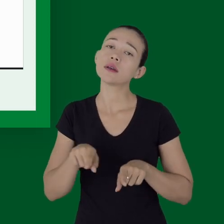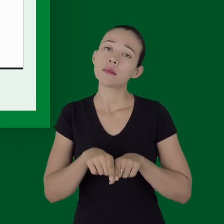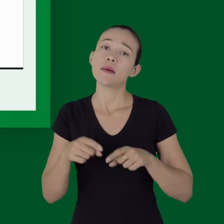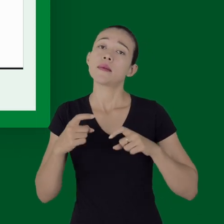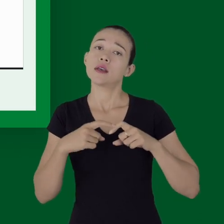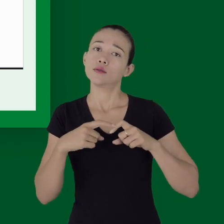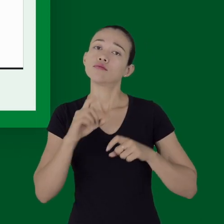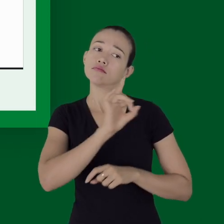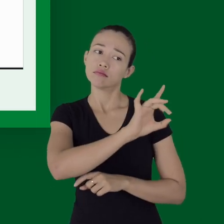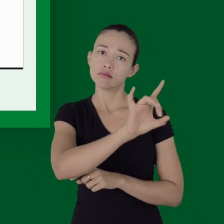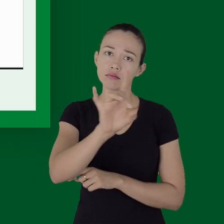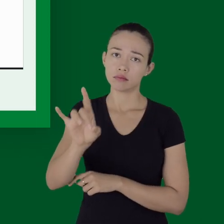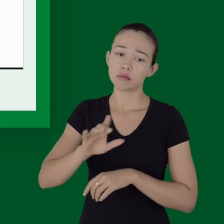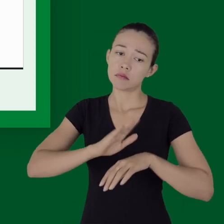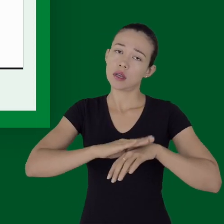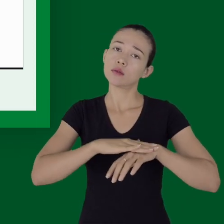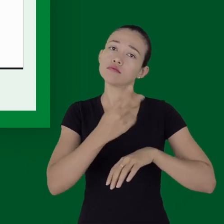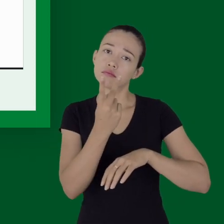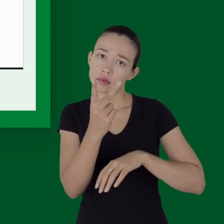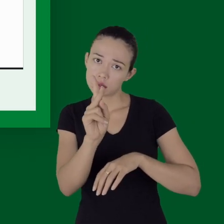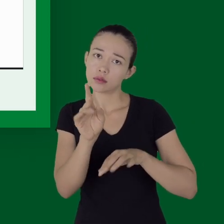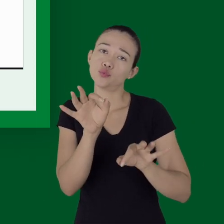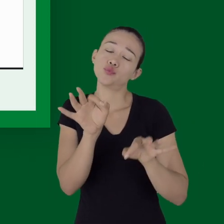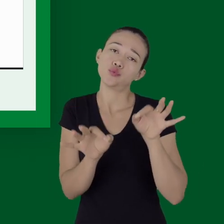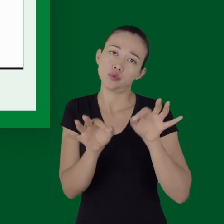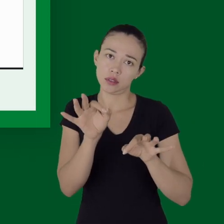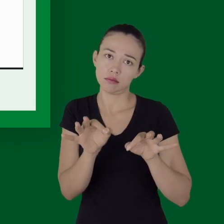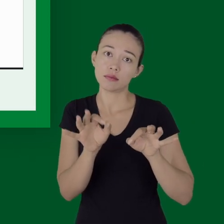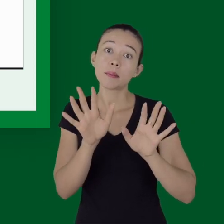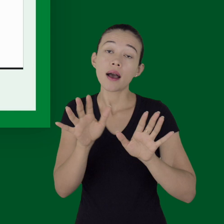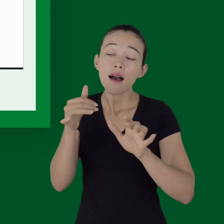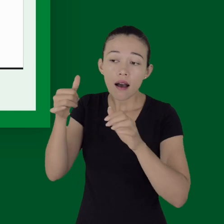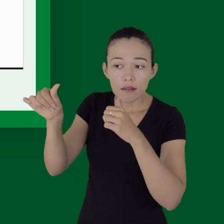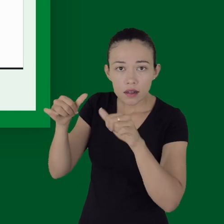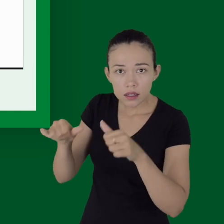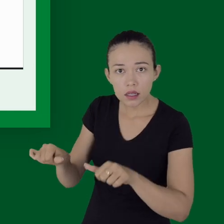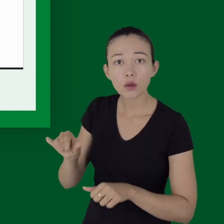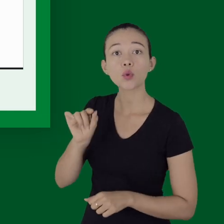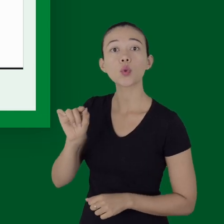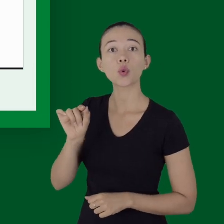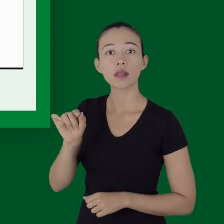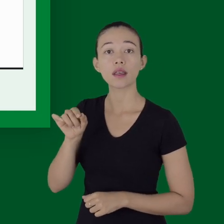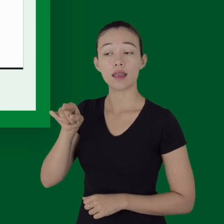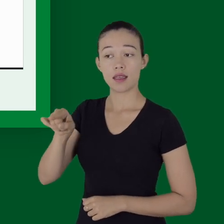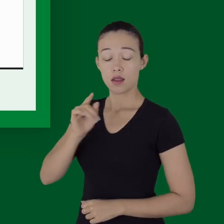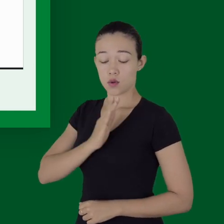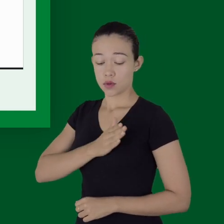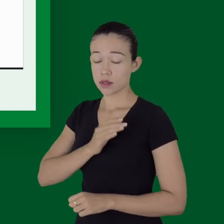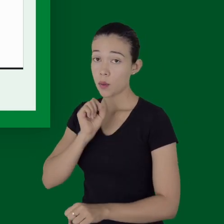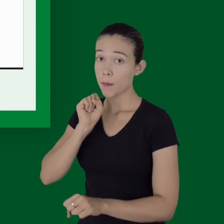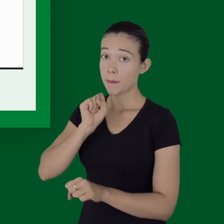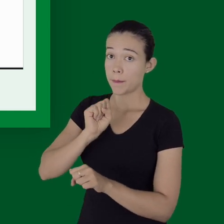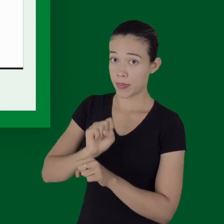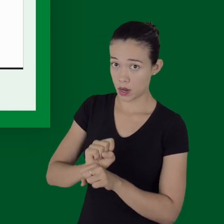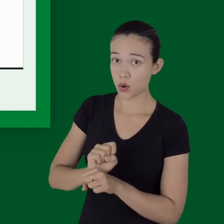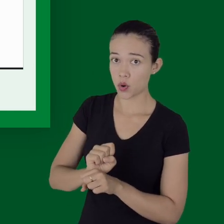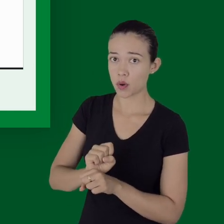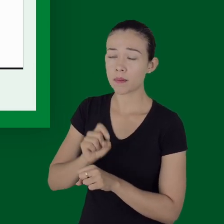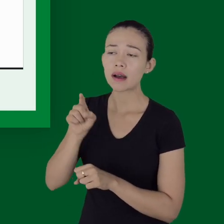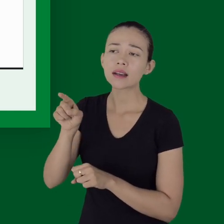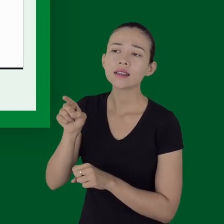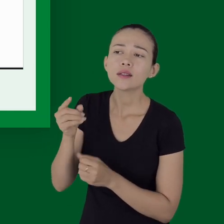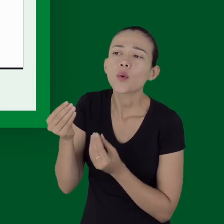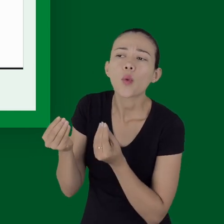tomar, levando em consideração múltiplos fatores, baseado no julgamento clínico de cada médico, o que a gente tem que avaliar? Então, assim,